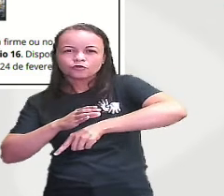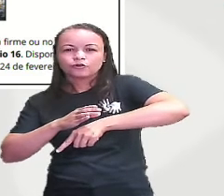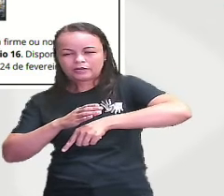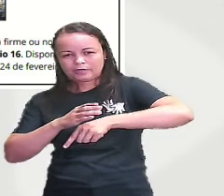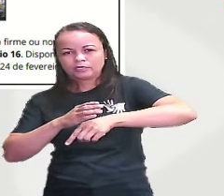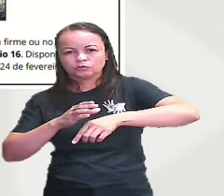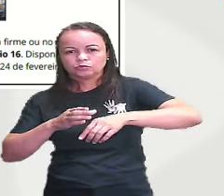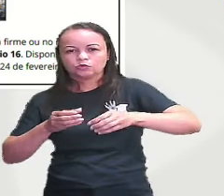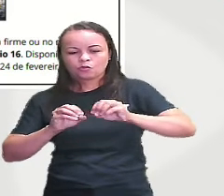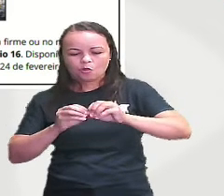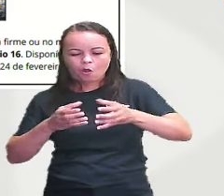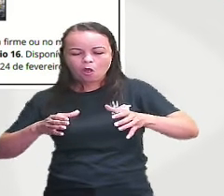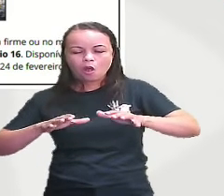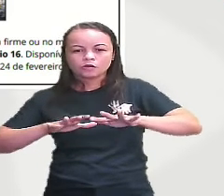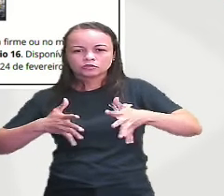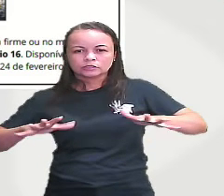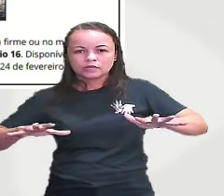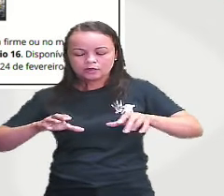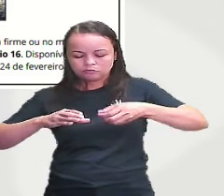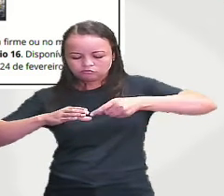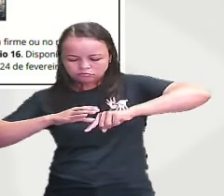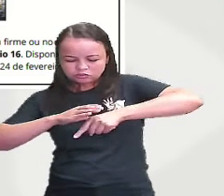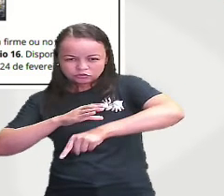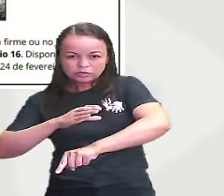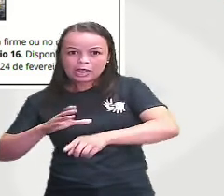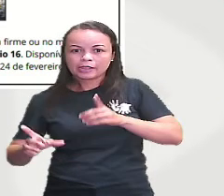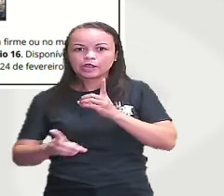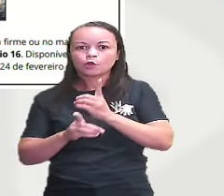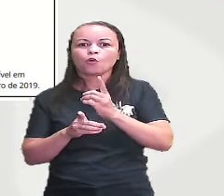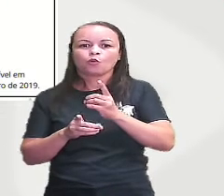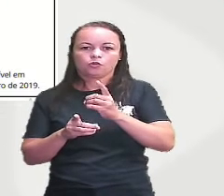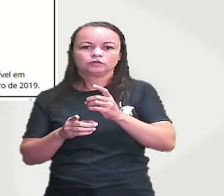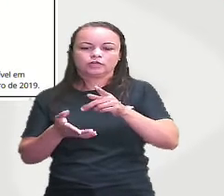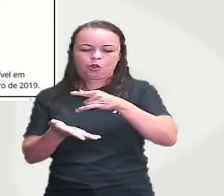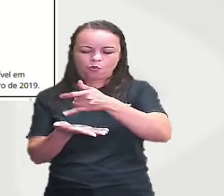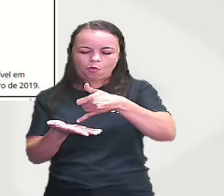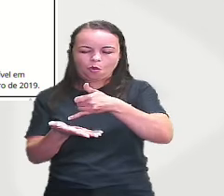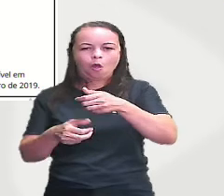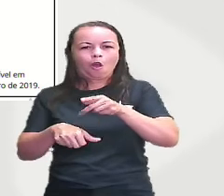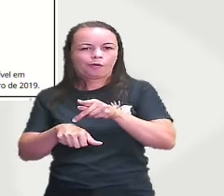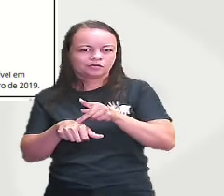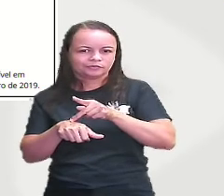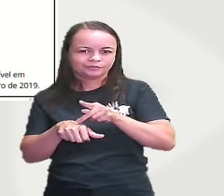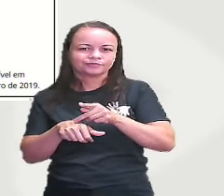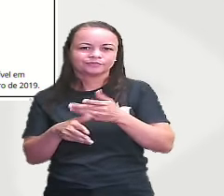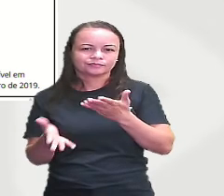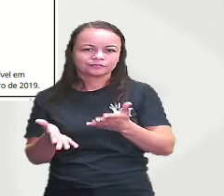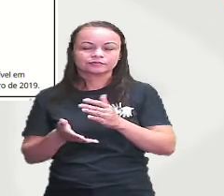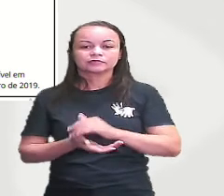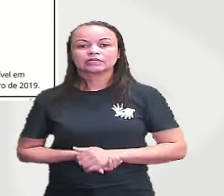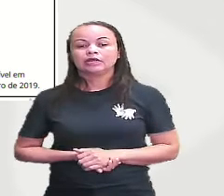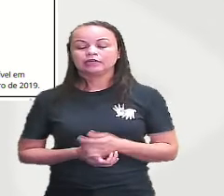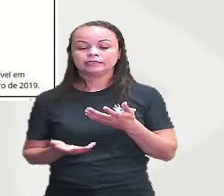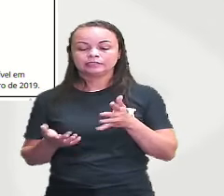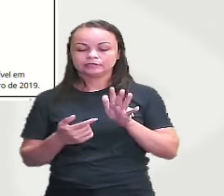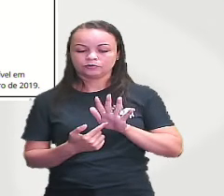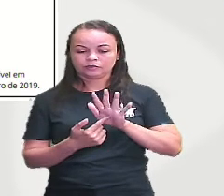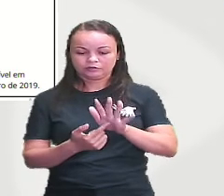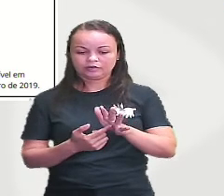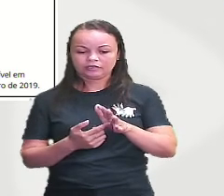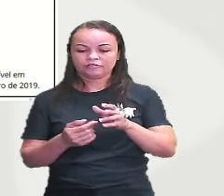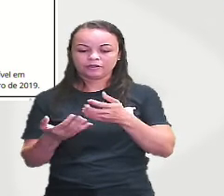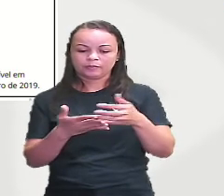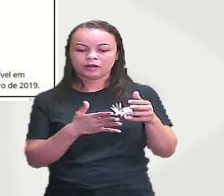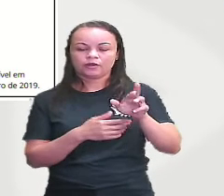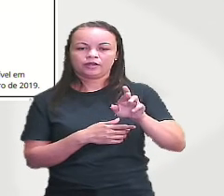dos oceanos, que é onde elas encontram petróleo, certo? E aí o petróleo, ele vem para cá, ó, para uma